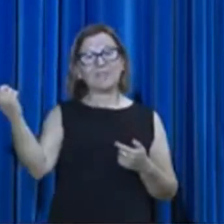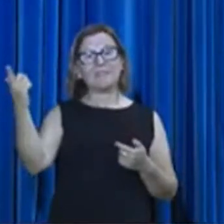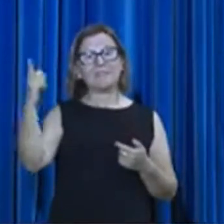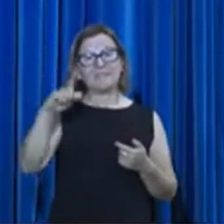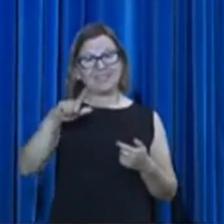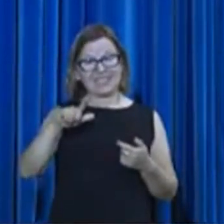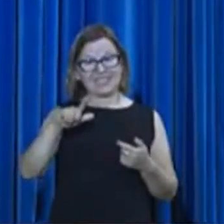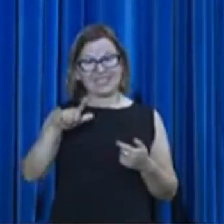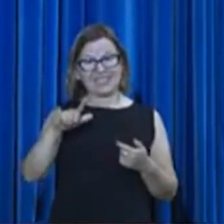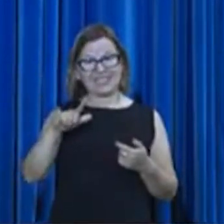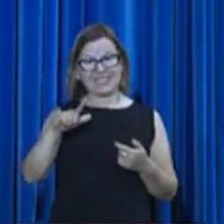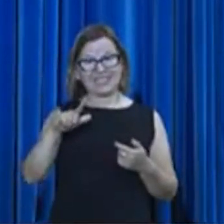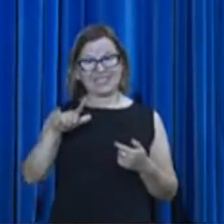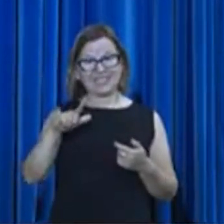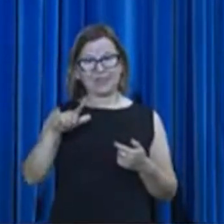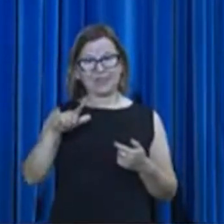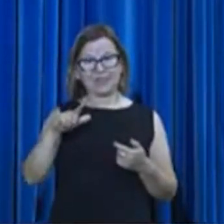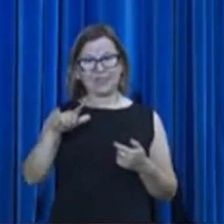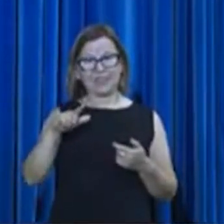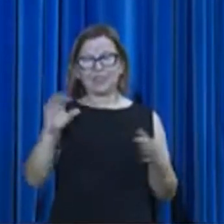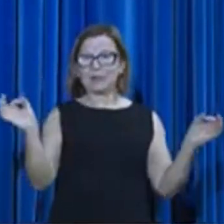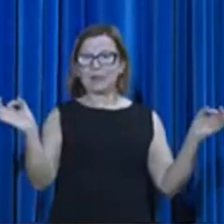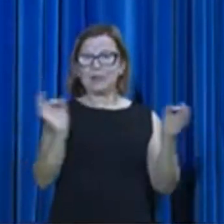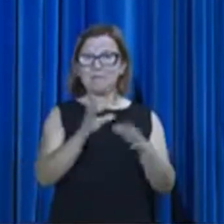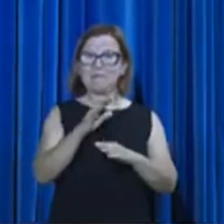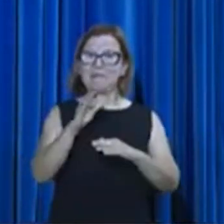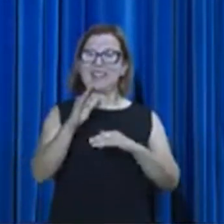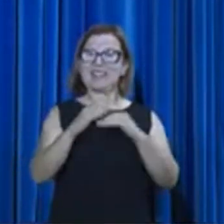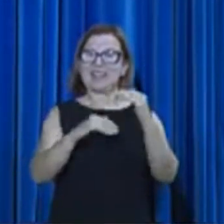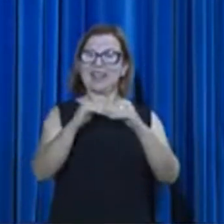consuma por completo a obra que o Senhor começou.